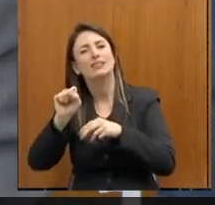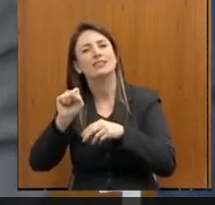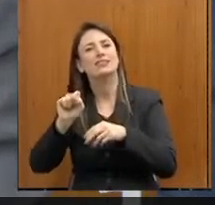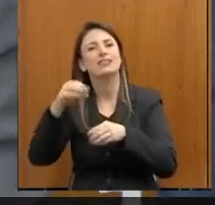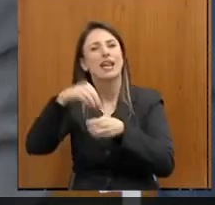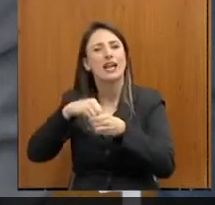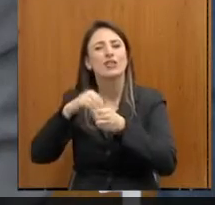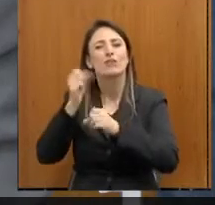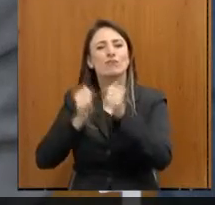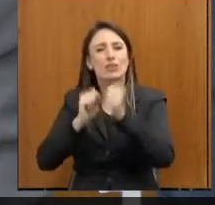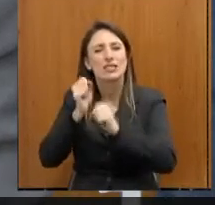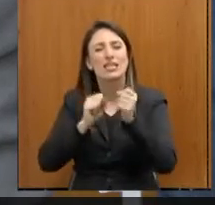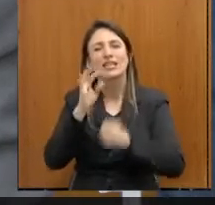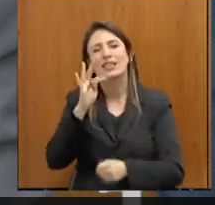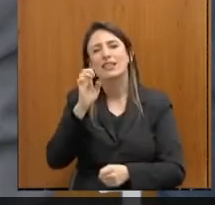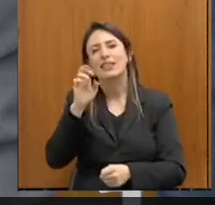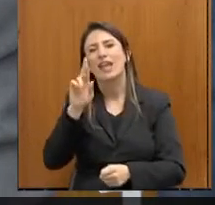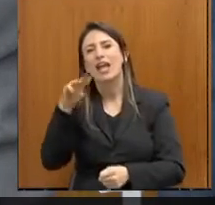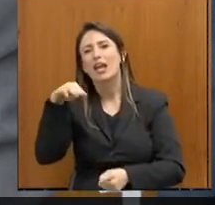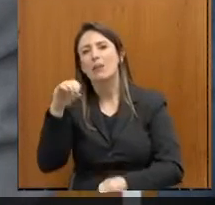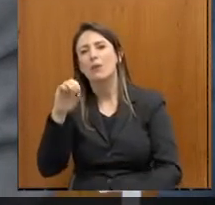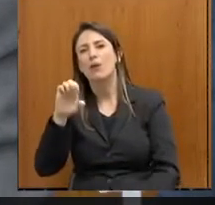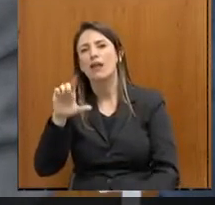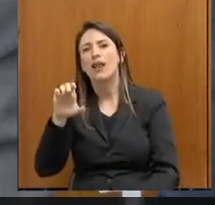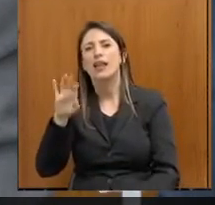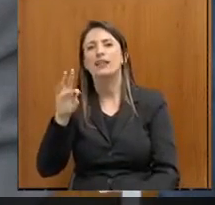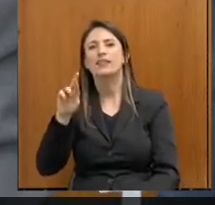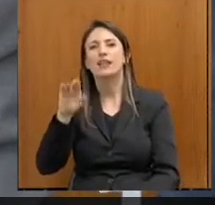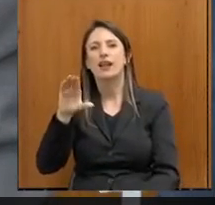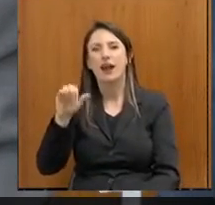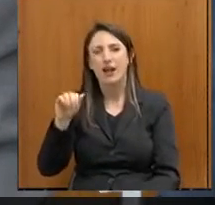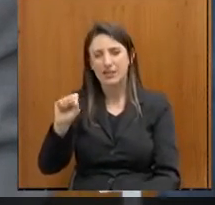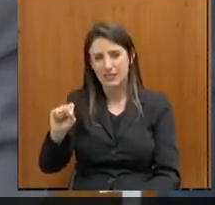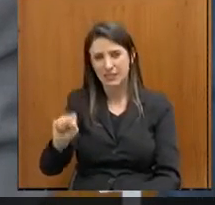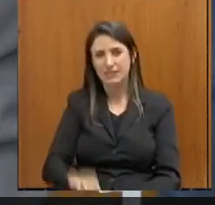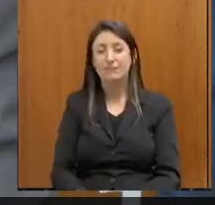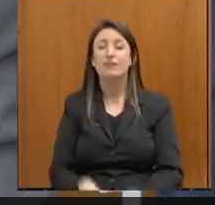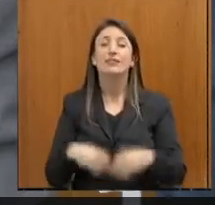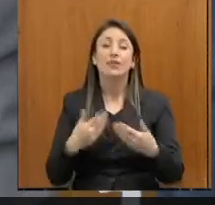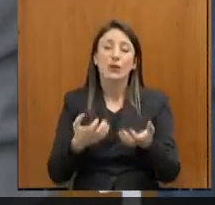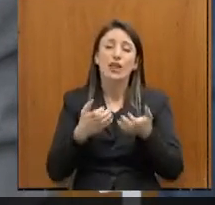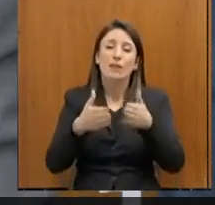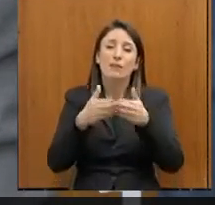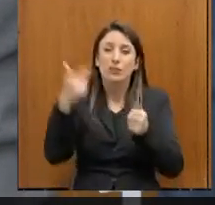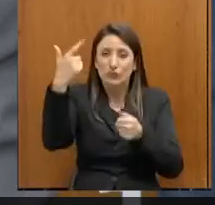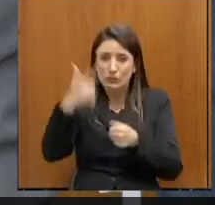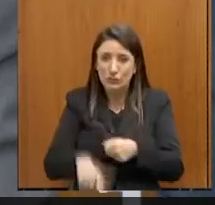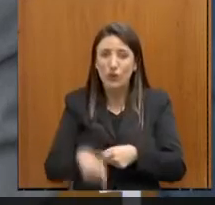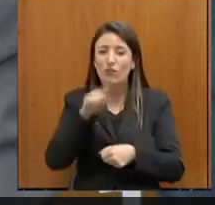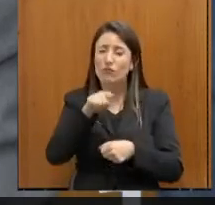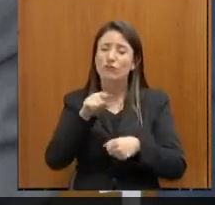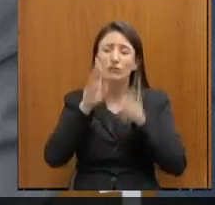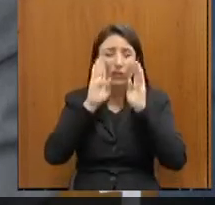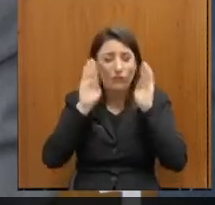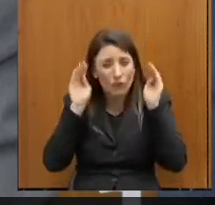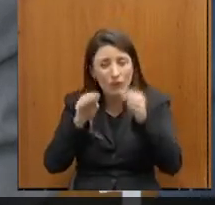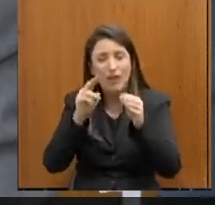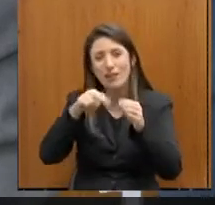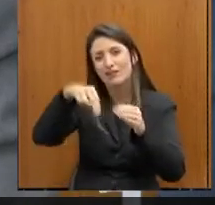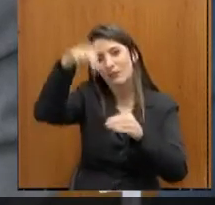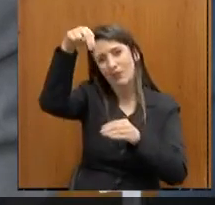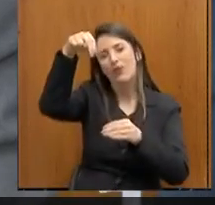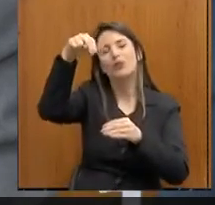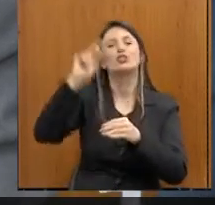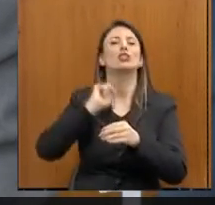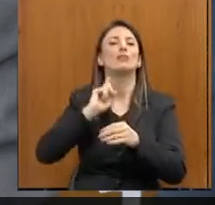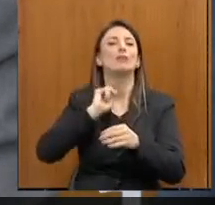então mais uma vez volta pedir o senhor é que possa focar que o norte de Minas possa